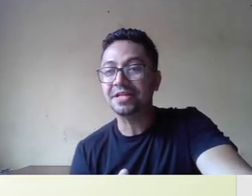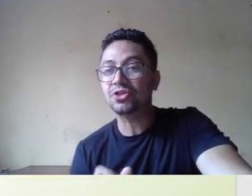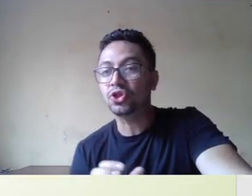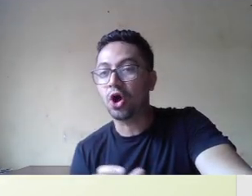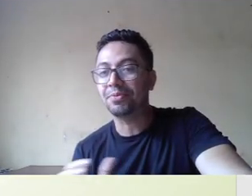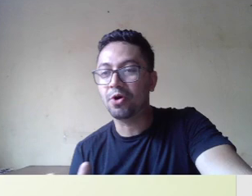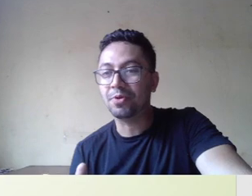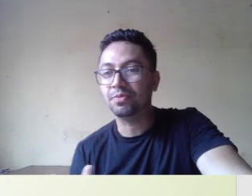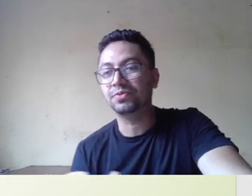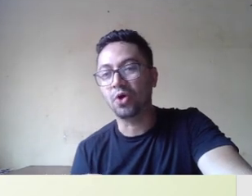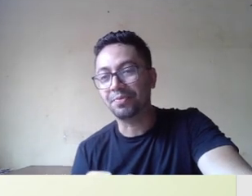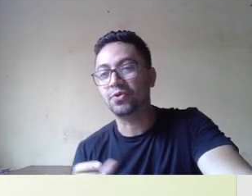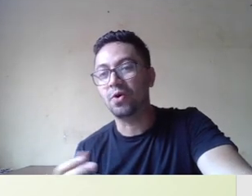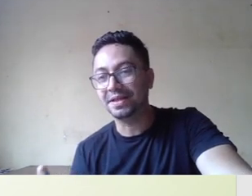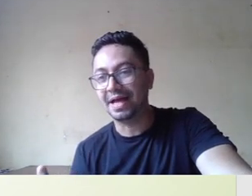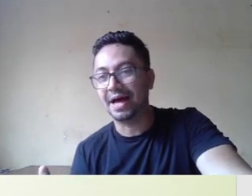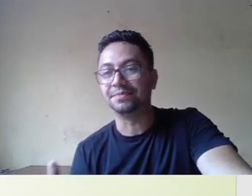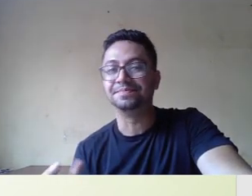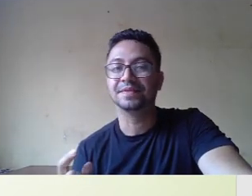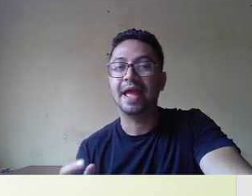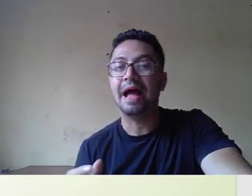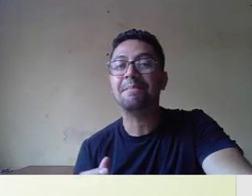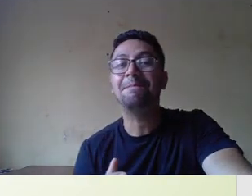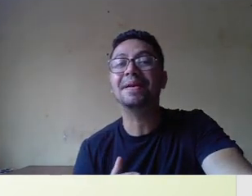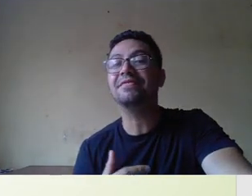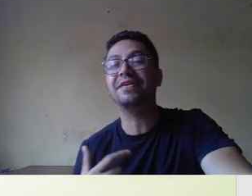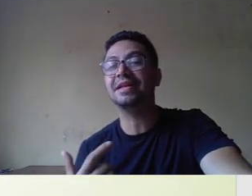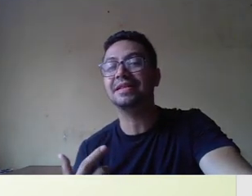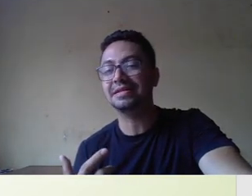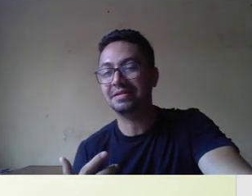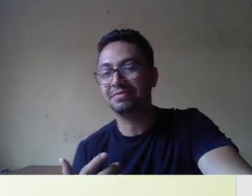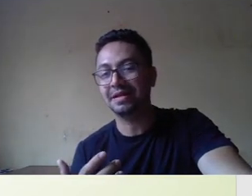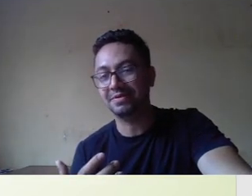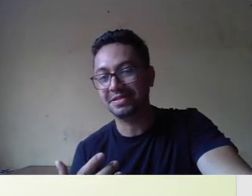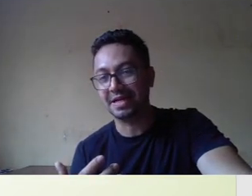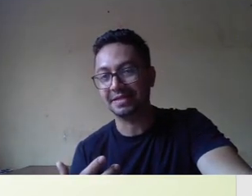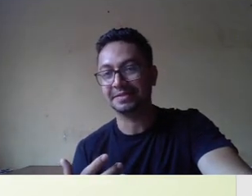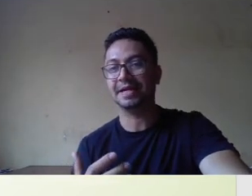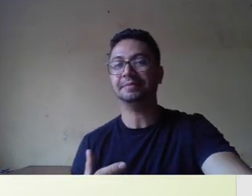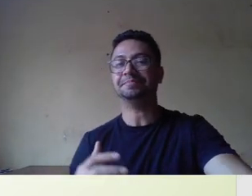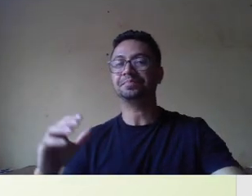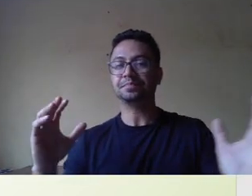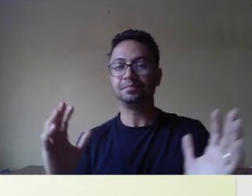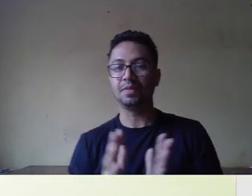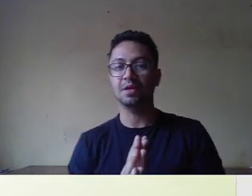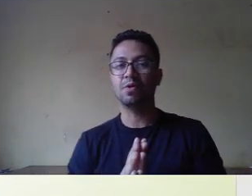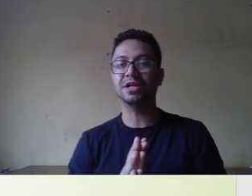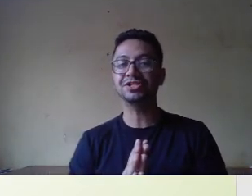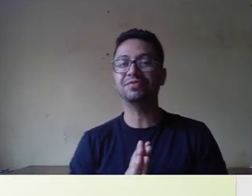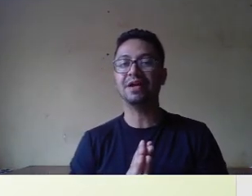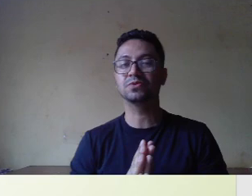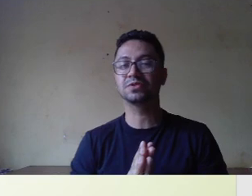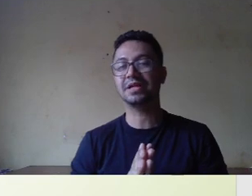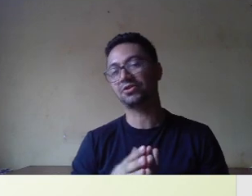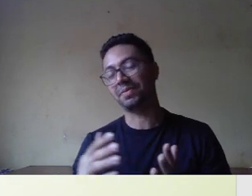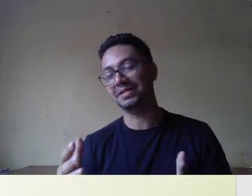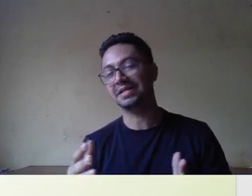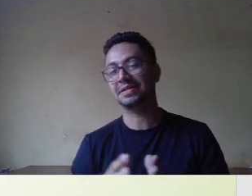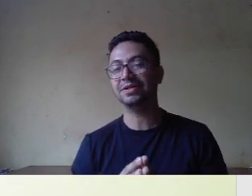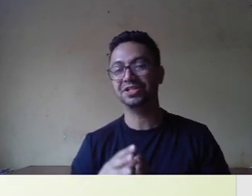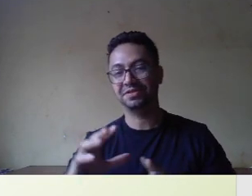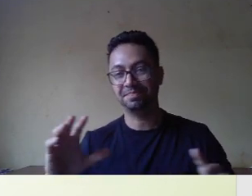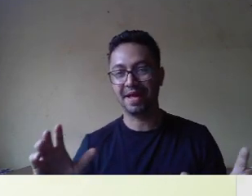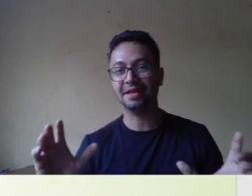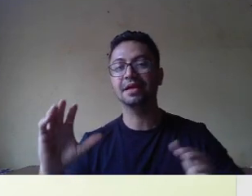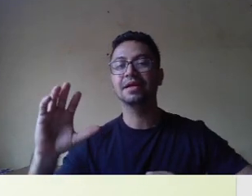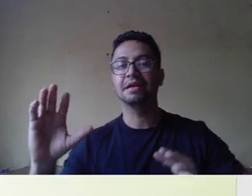a ordem tópico, comentário é a preferida na língua de sinais, né? Quando a gente faz uso da